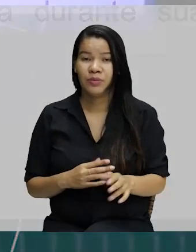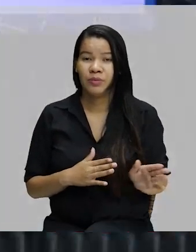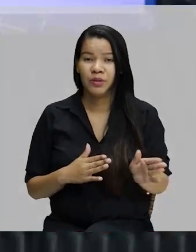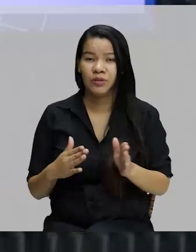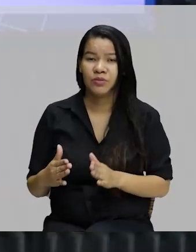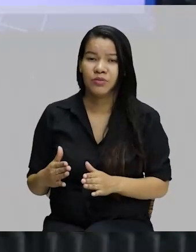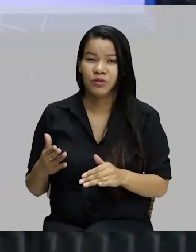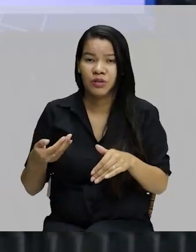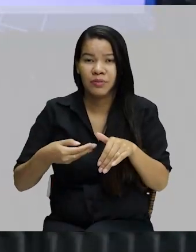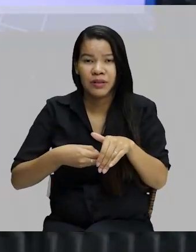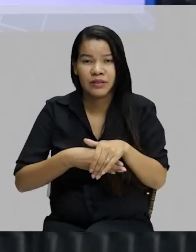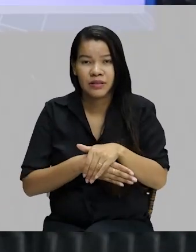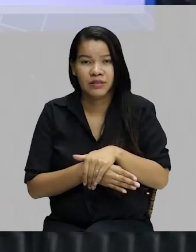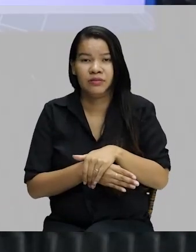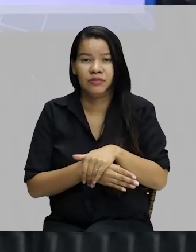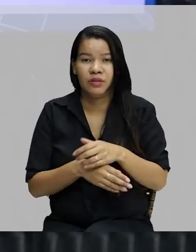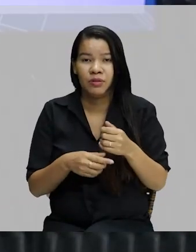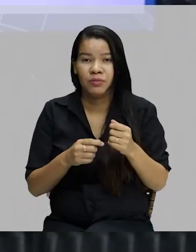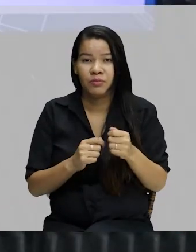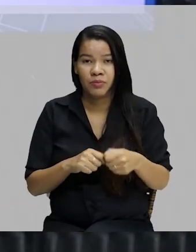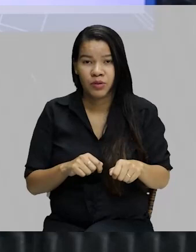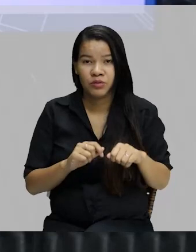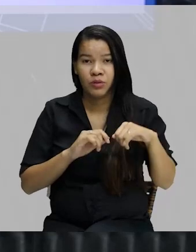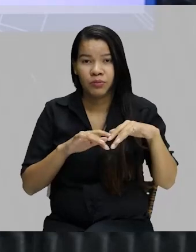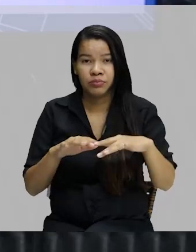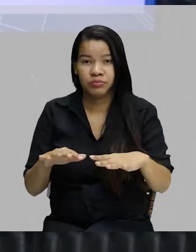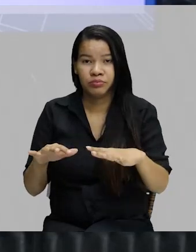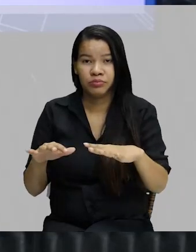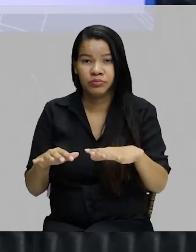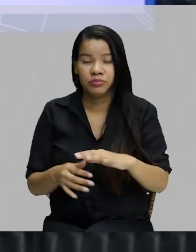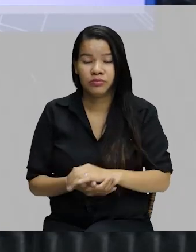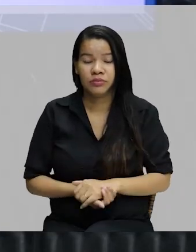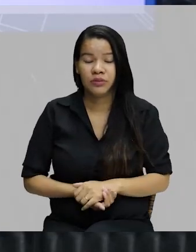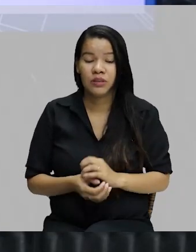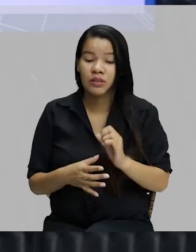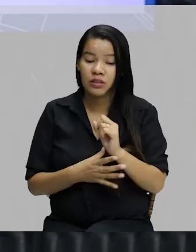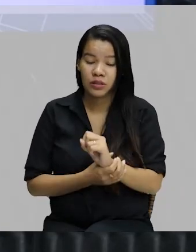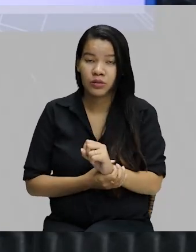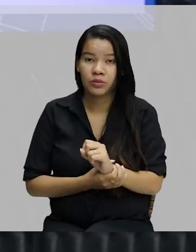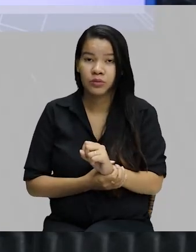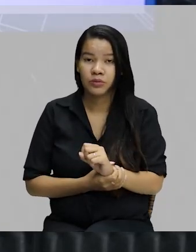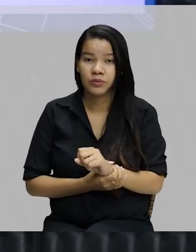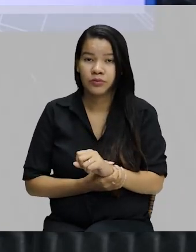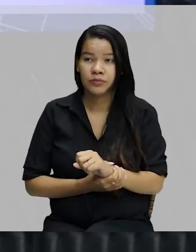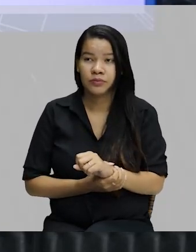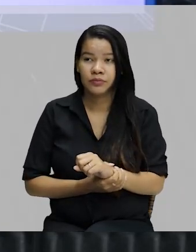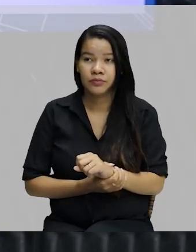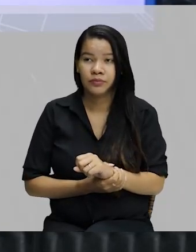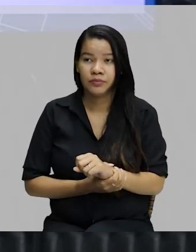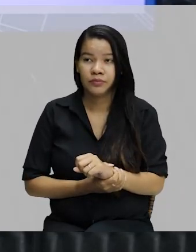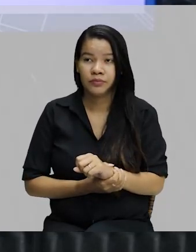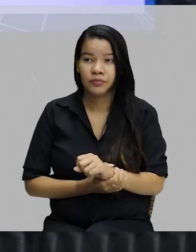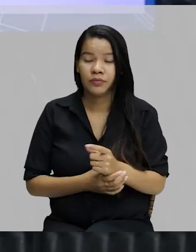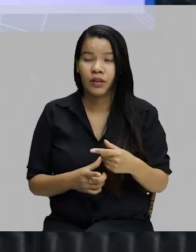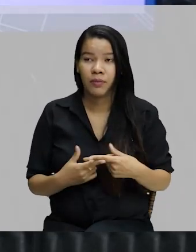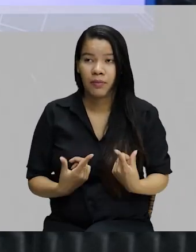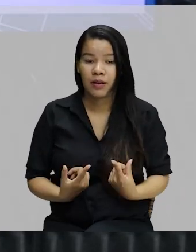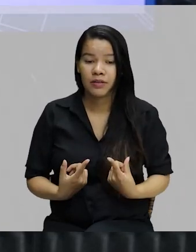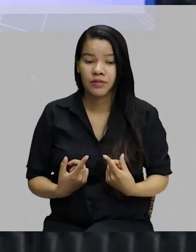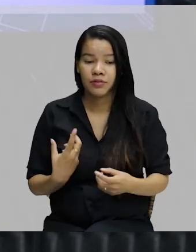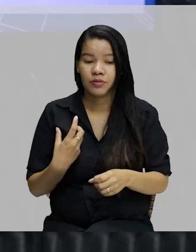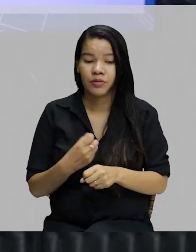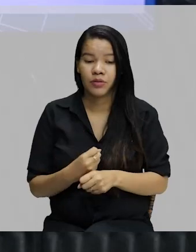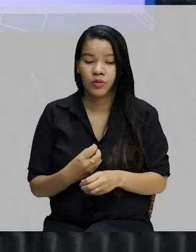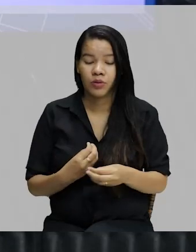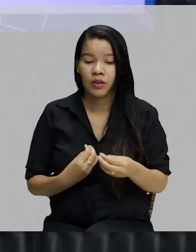eles podem ser gerenciados de uma forma segura. Agora, aqueles resíduos, como a